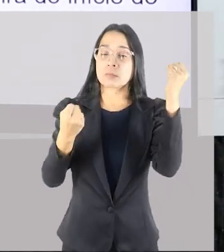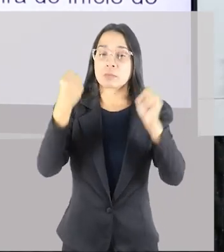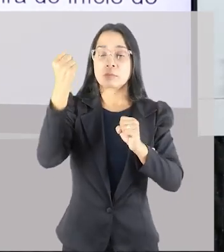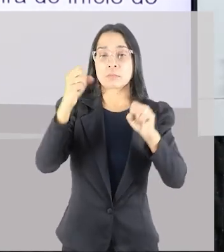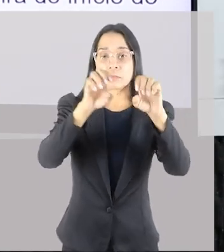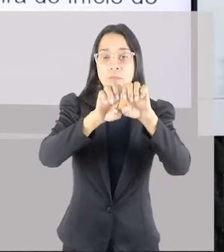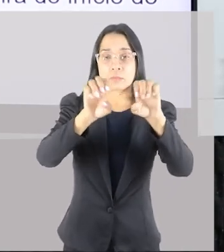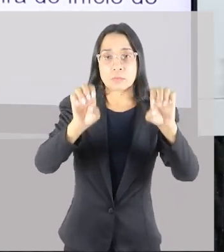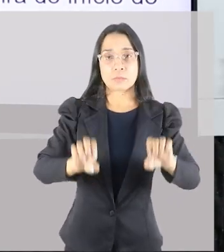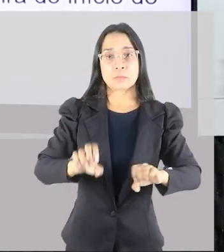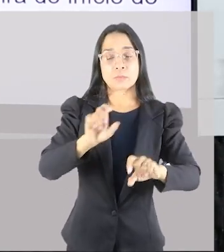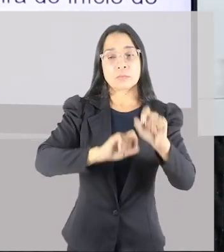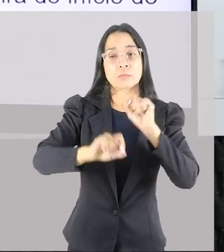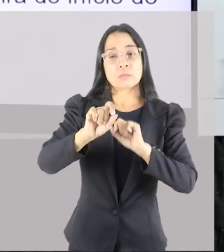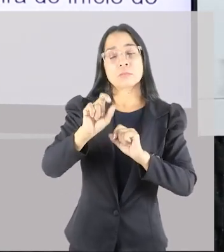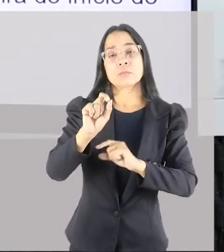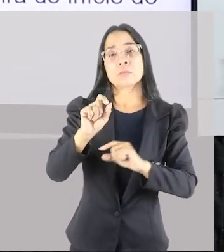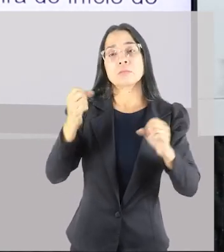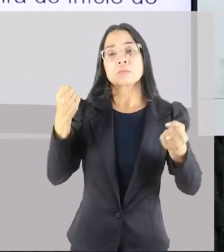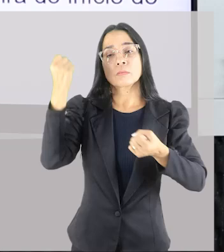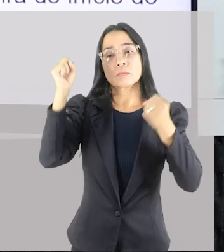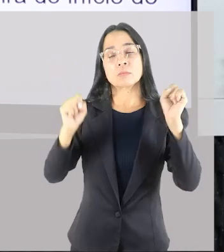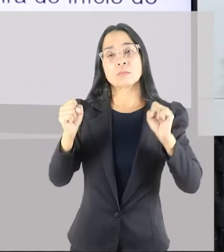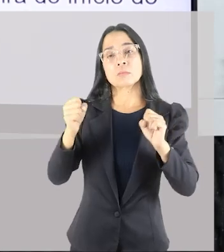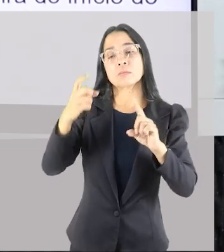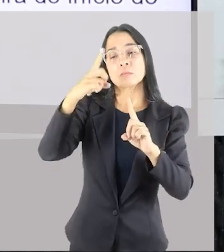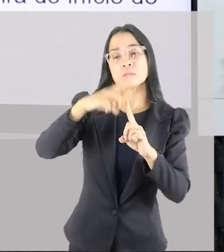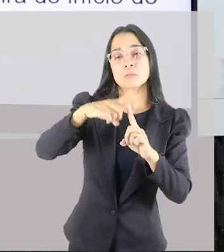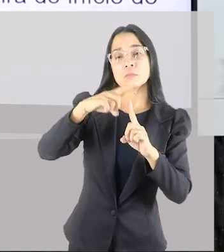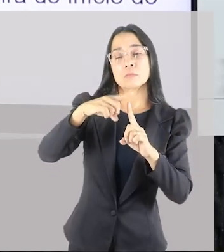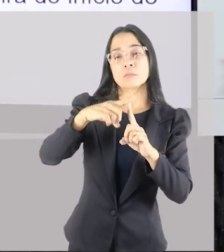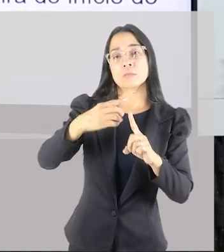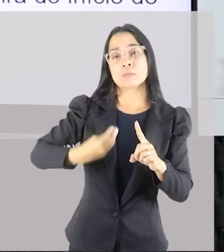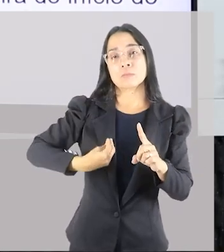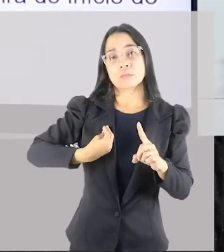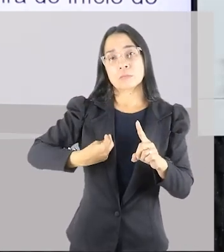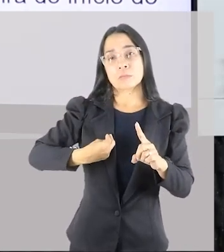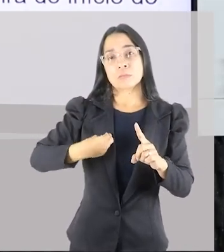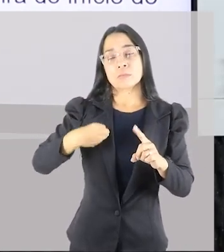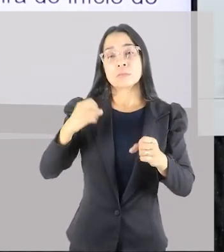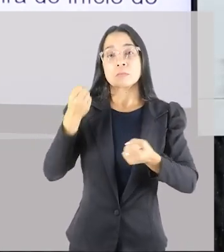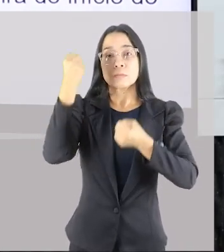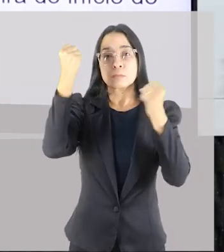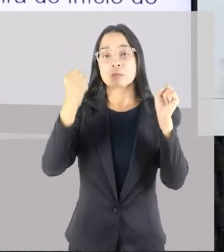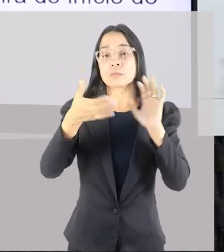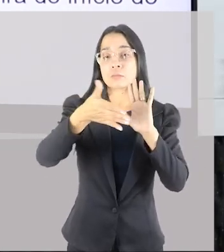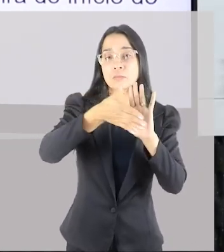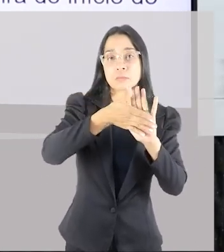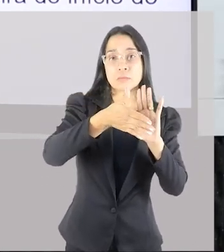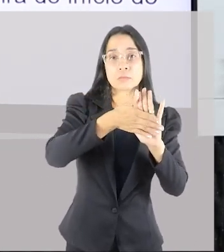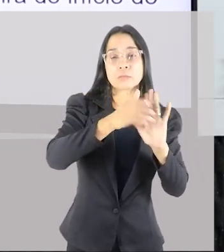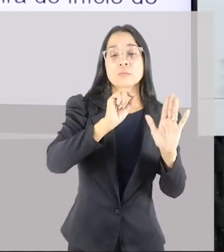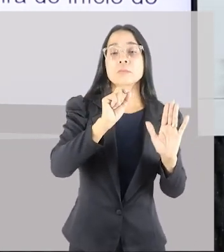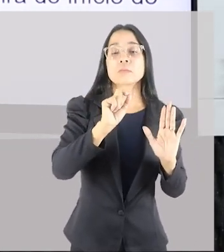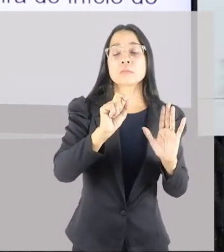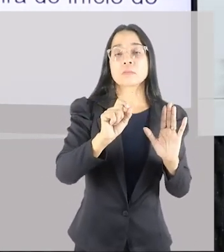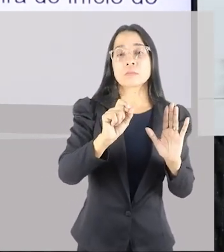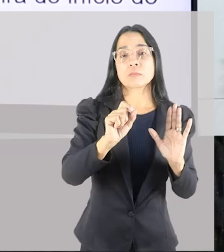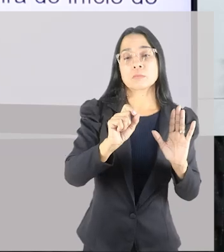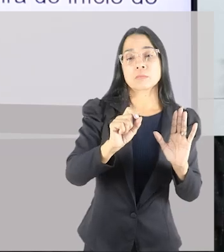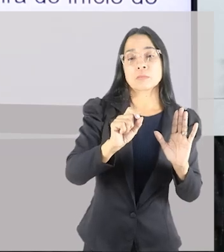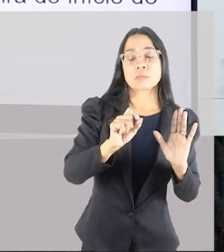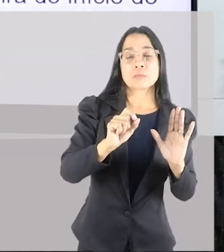estruturas que a fábrica ou o modelo de vida que a fábrica propõe ela tem